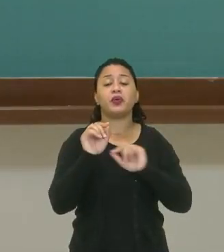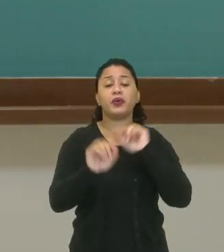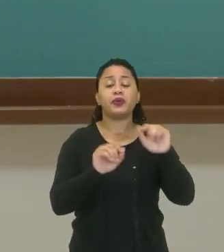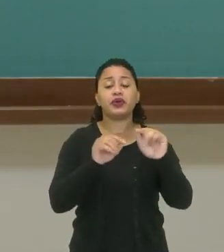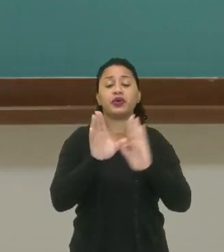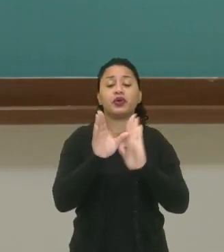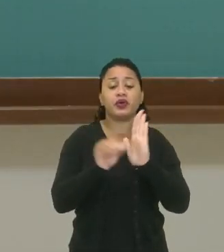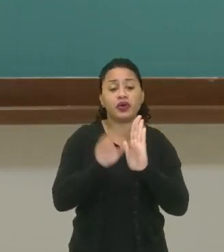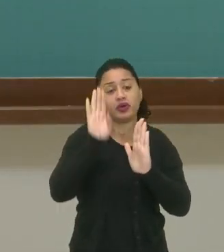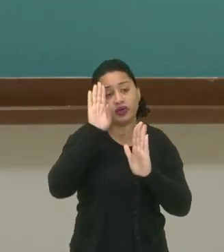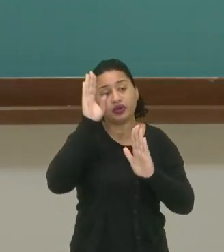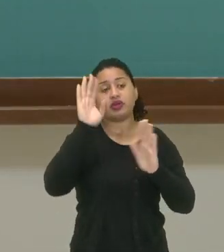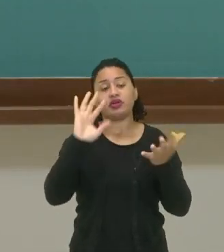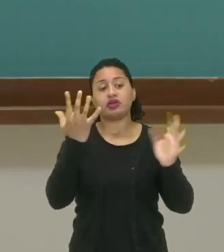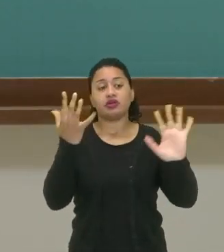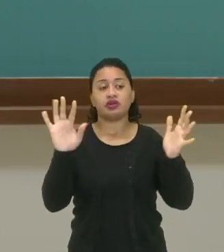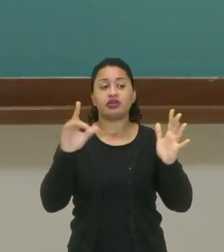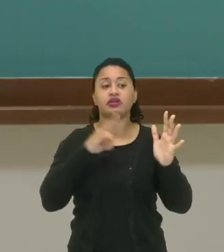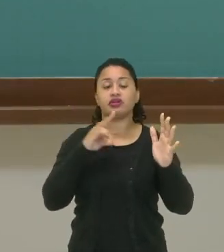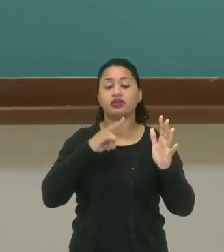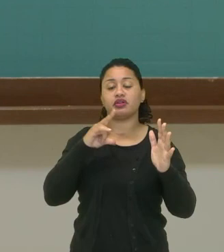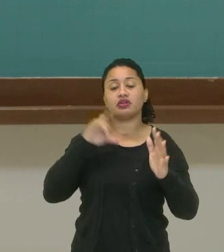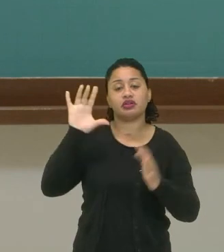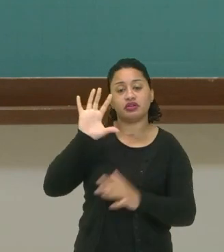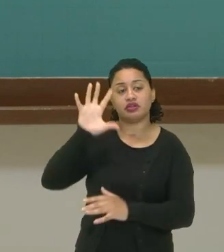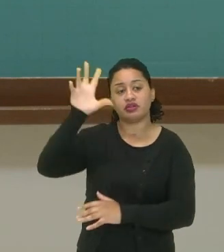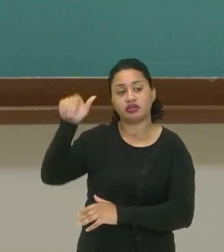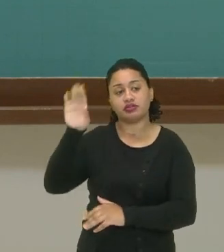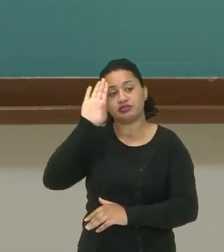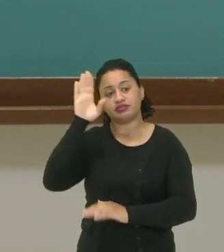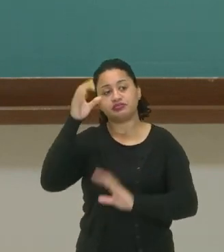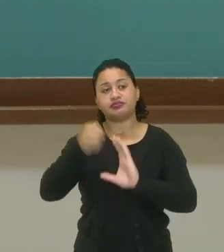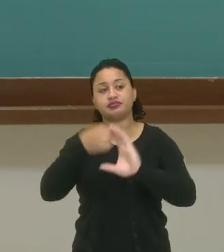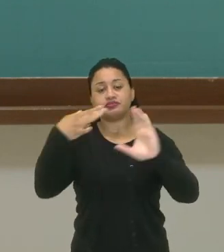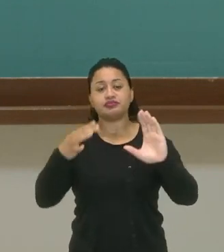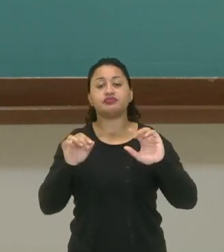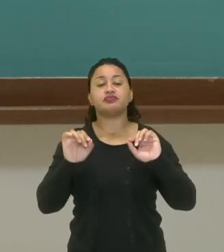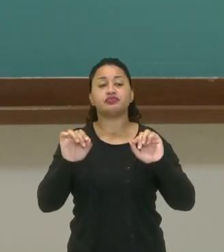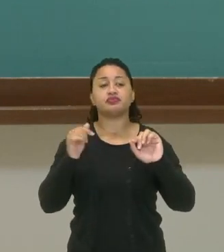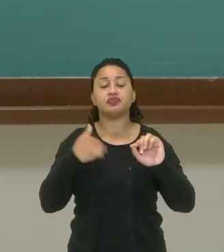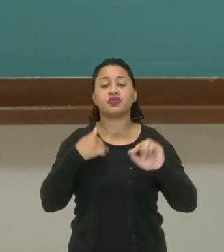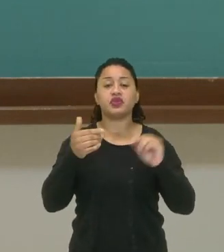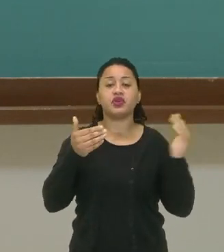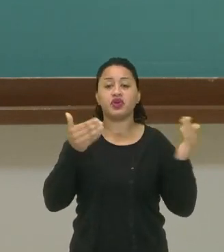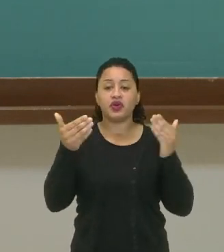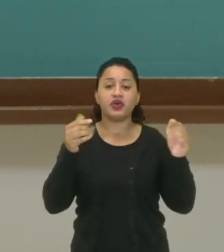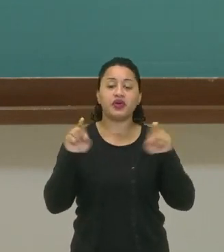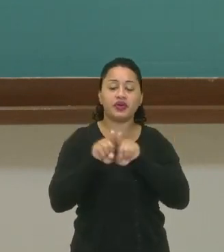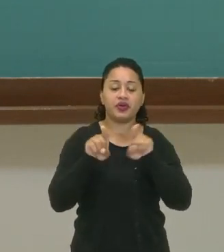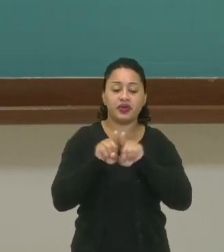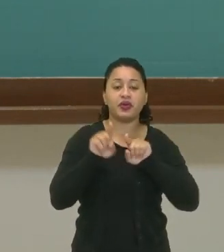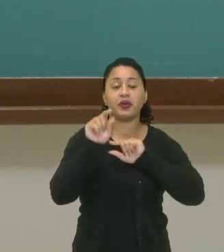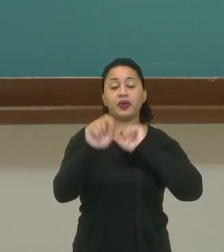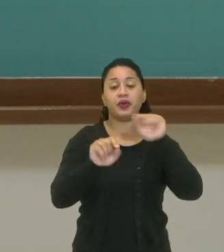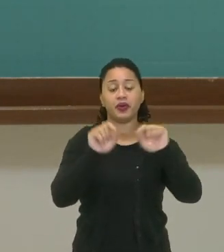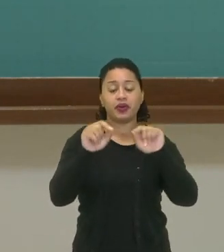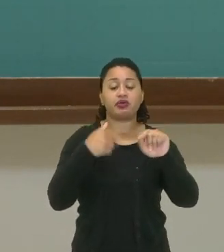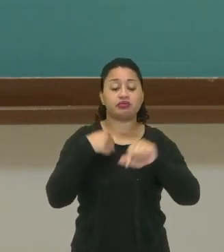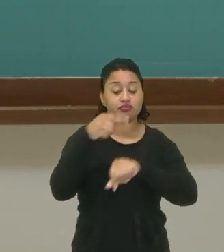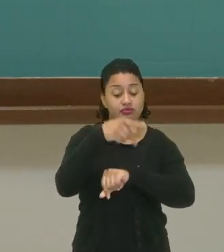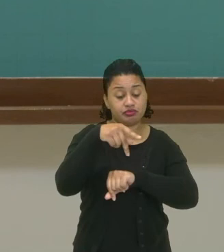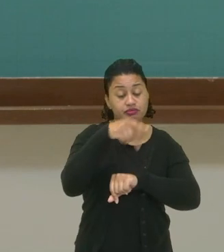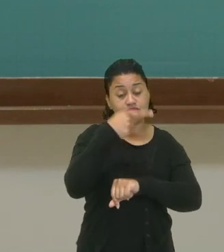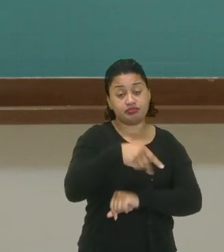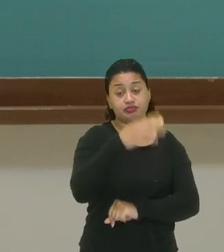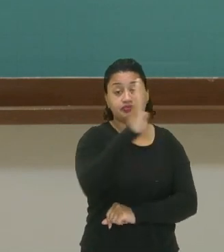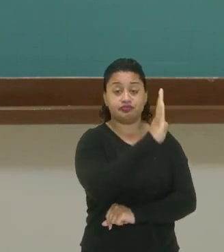os principais climas africanos, né, as suas principais características, e nós comparamos também com, por exemplo, o nosso país, né, que é um